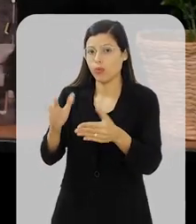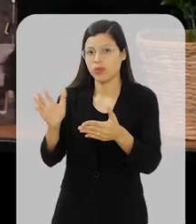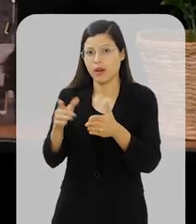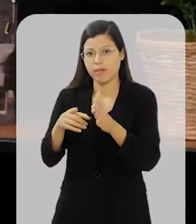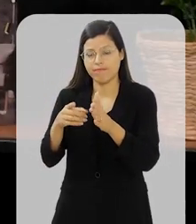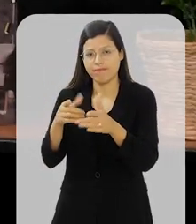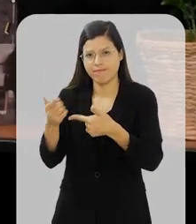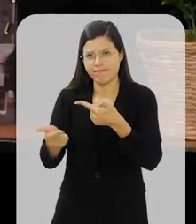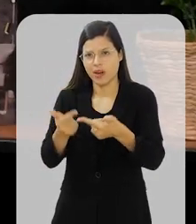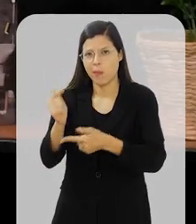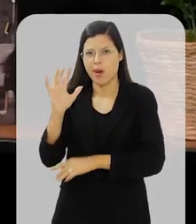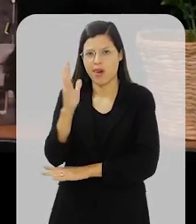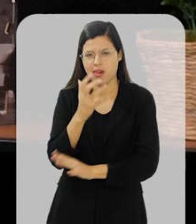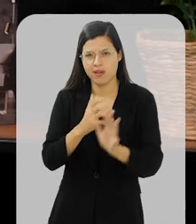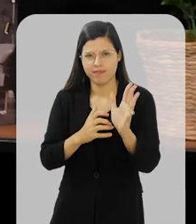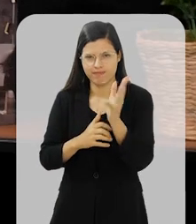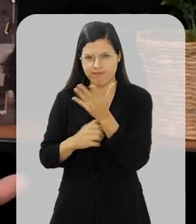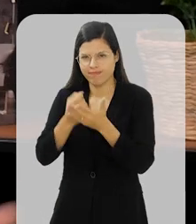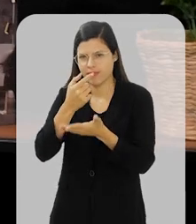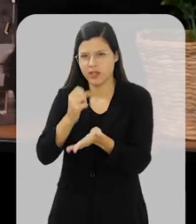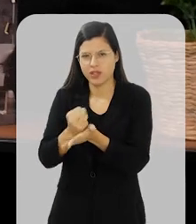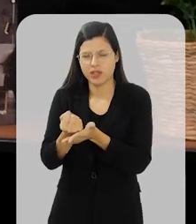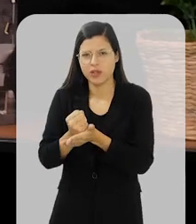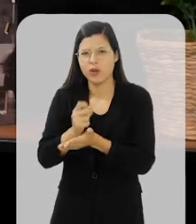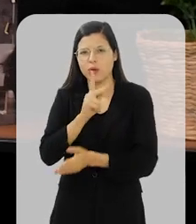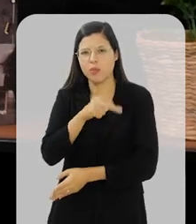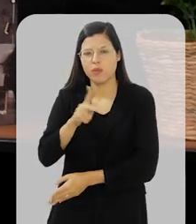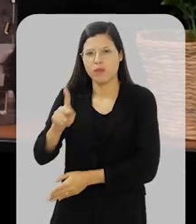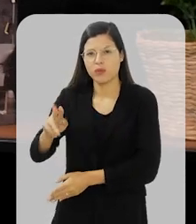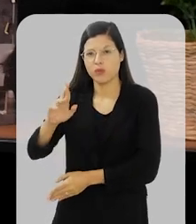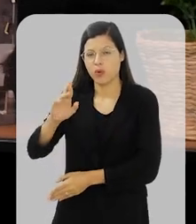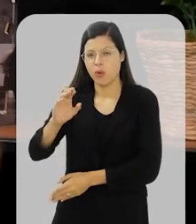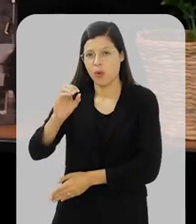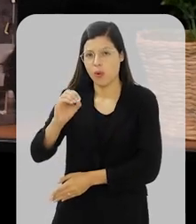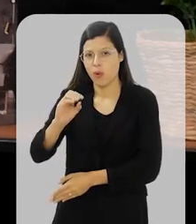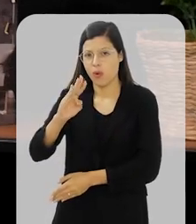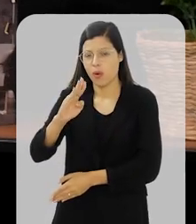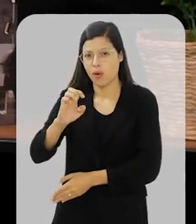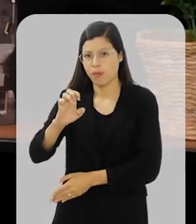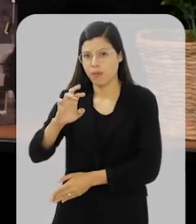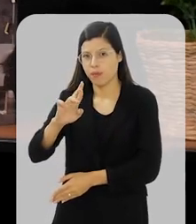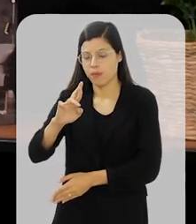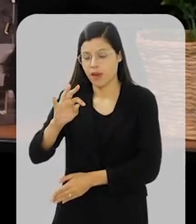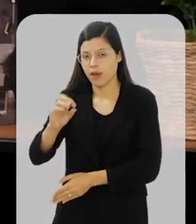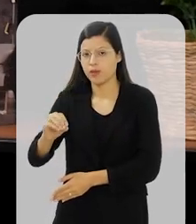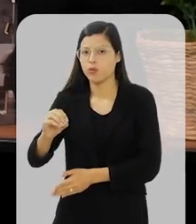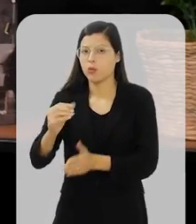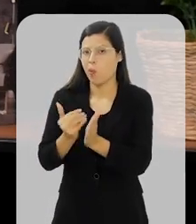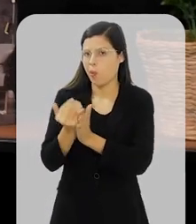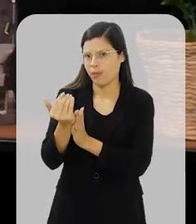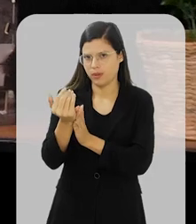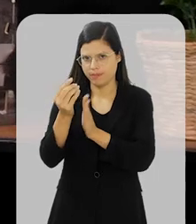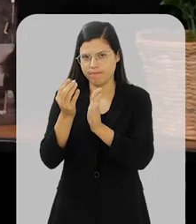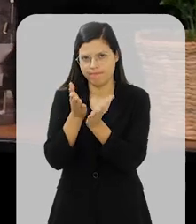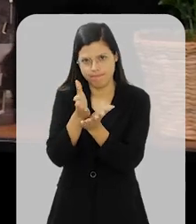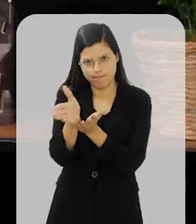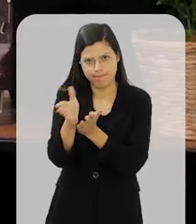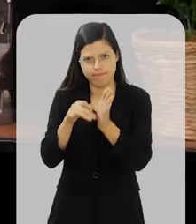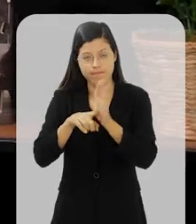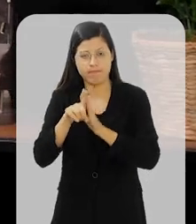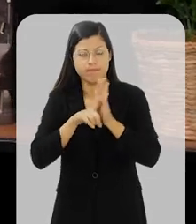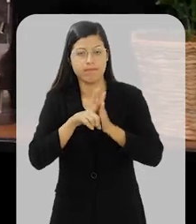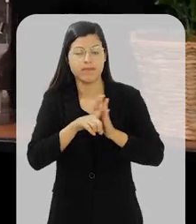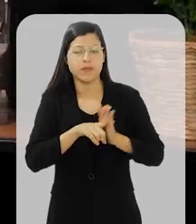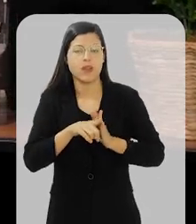O professor Roberto Soares Moura, que é o nosso querido professor emérito, ele deu início a essa linha de pesquisa e fez então